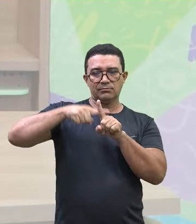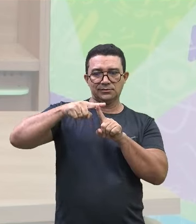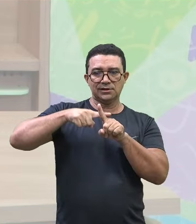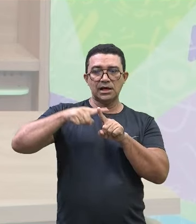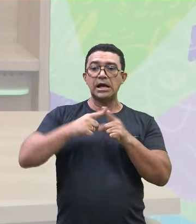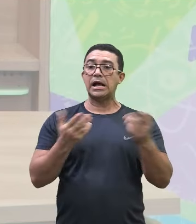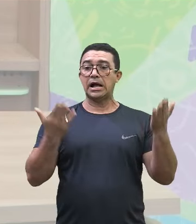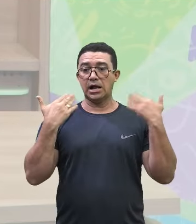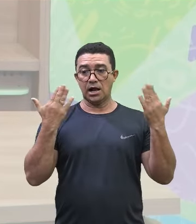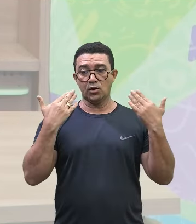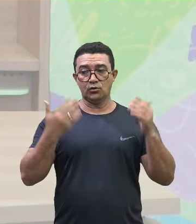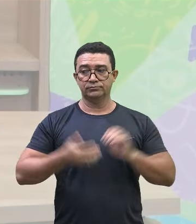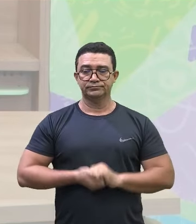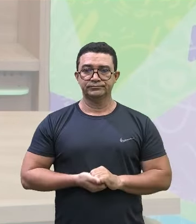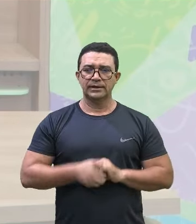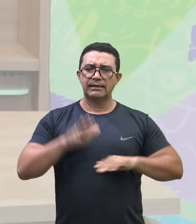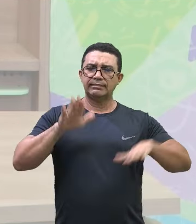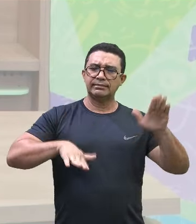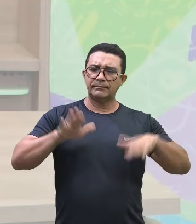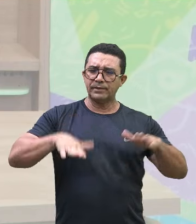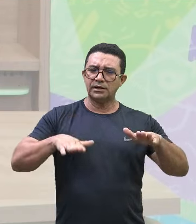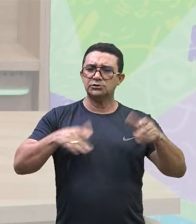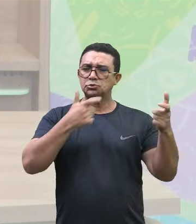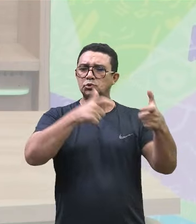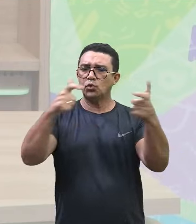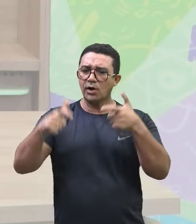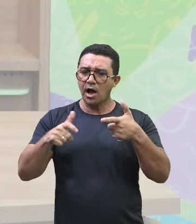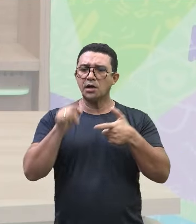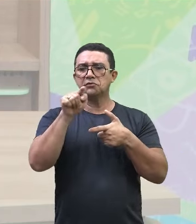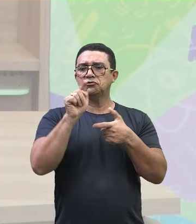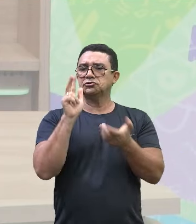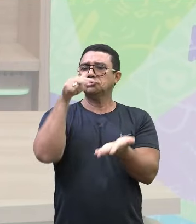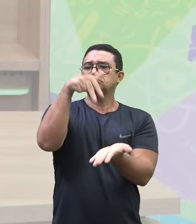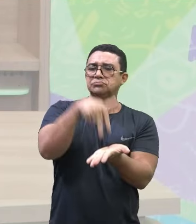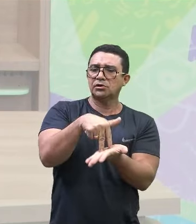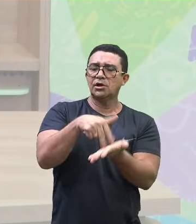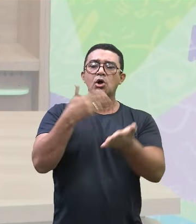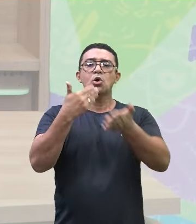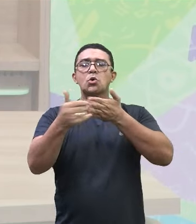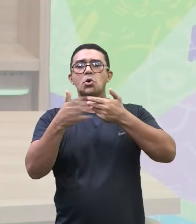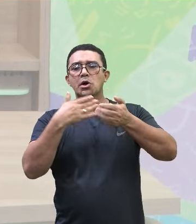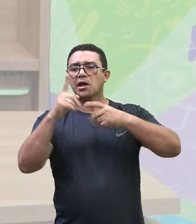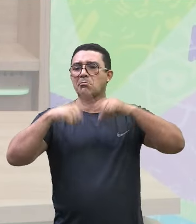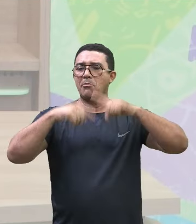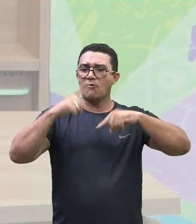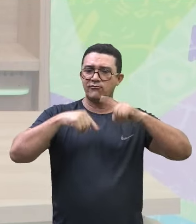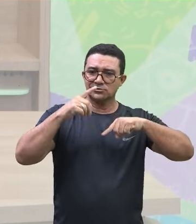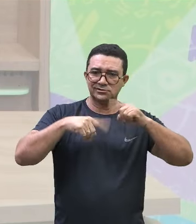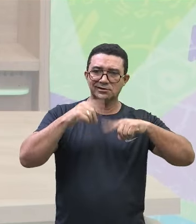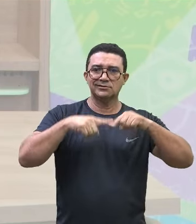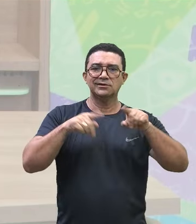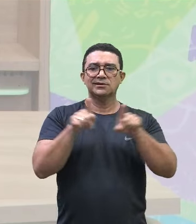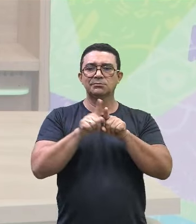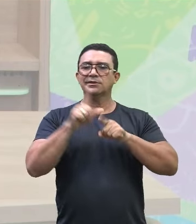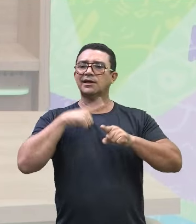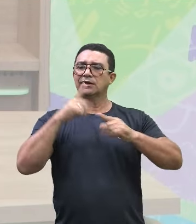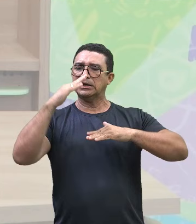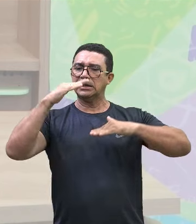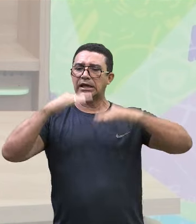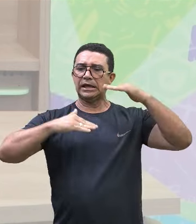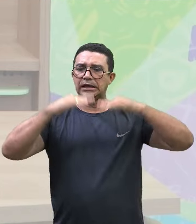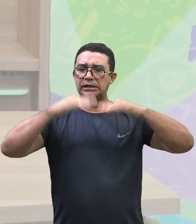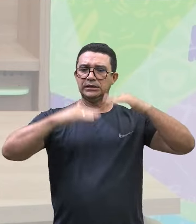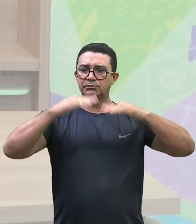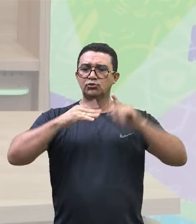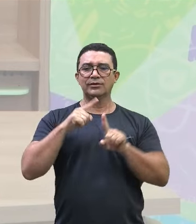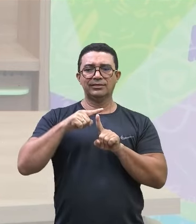que, dependendo do ambiente que você estiver, qualquer objeto ali vai tentar entrar em um equilíbrio térmico.